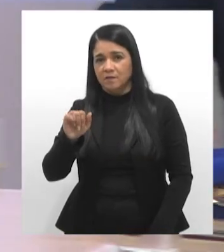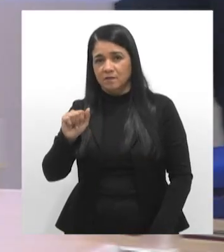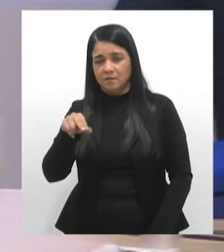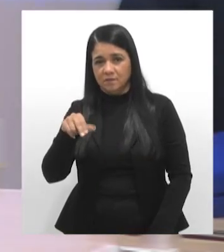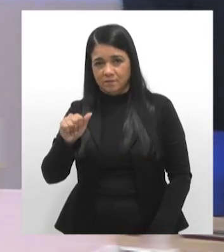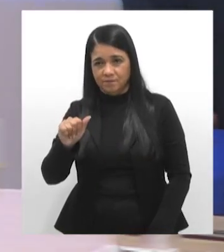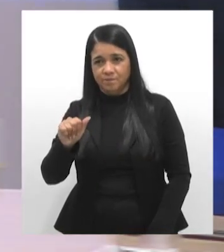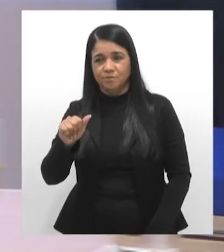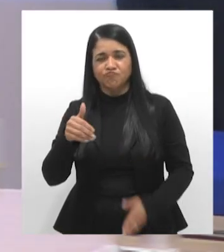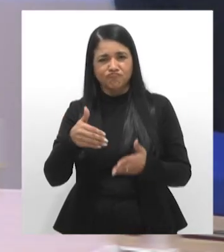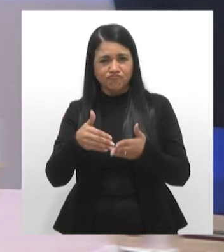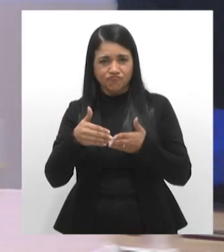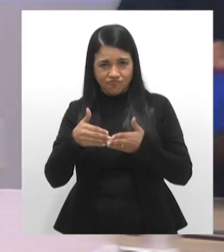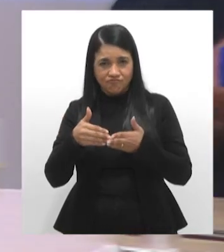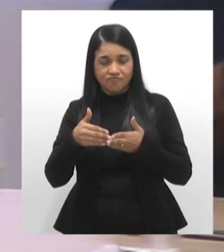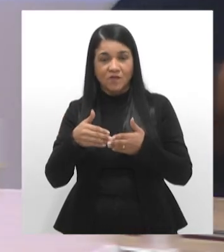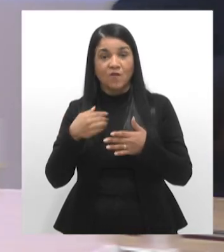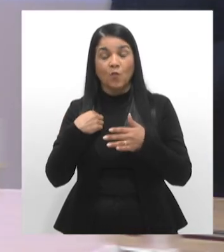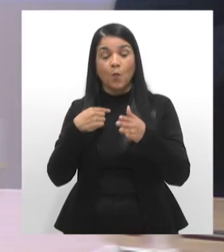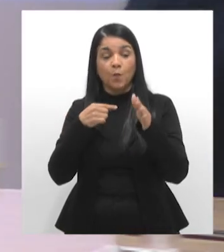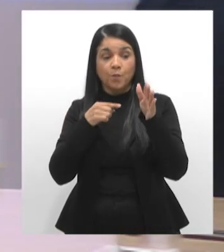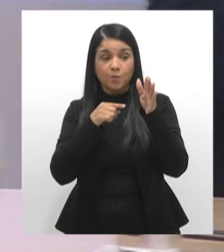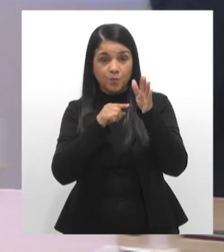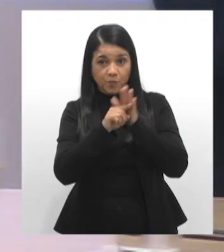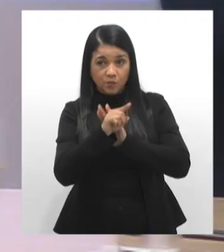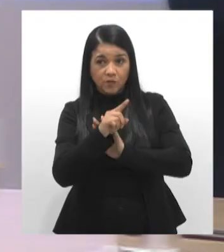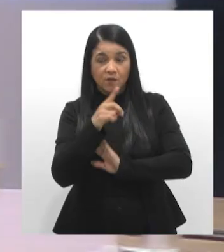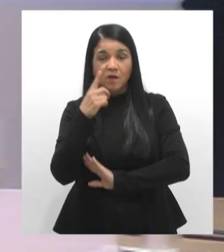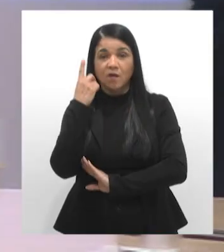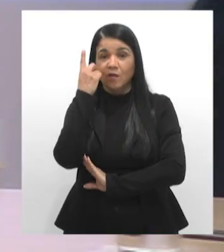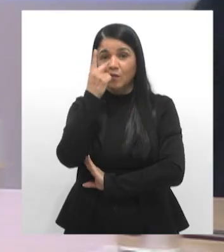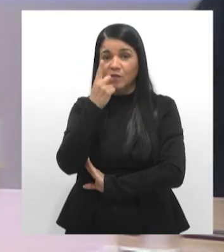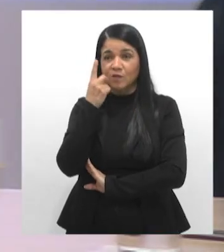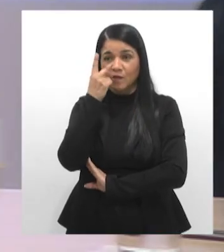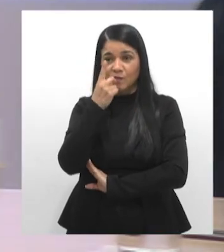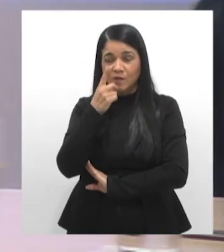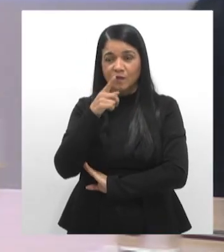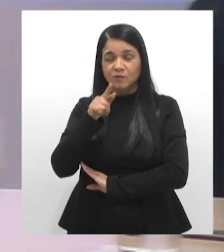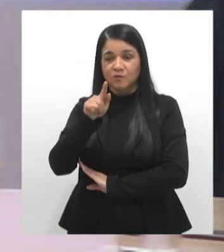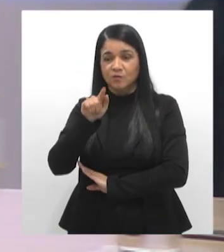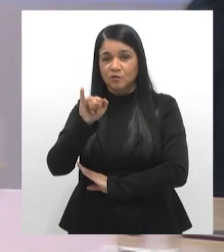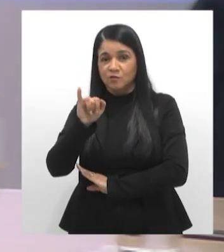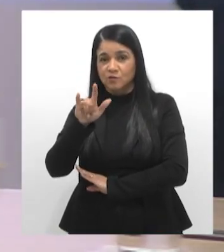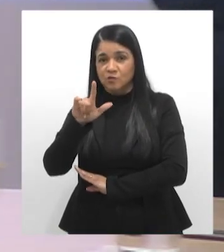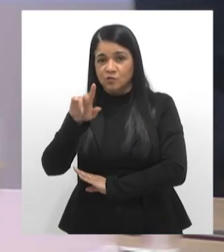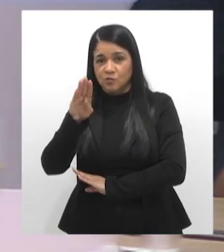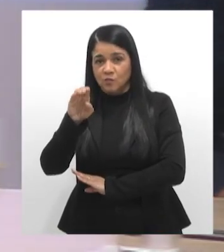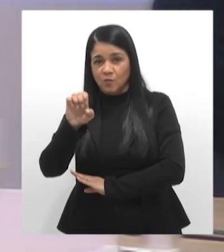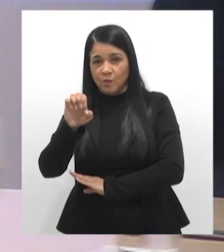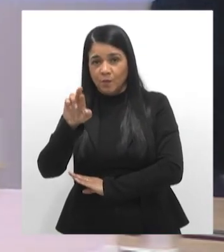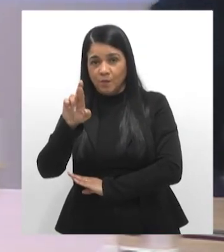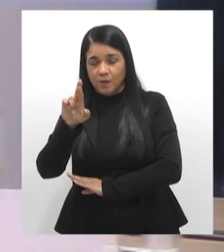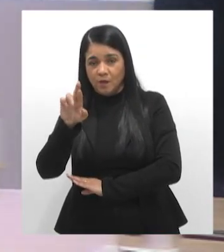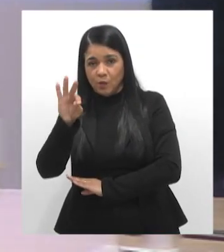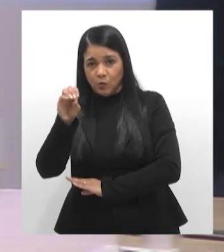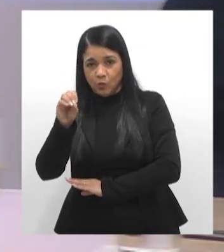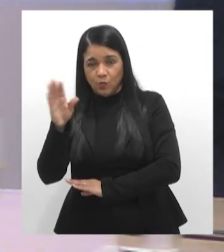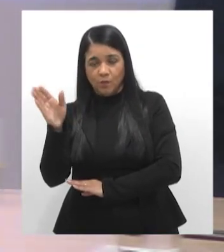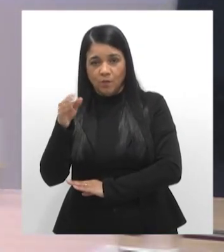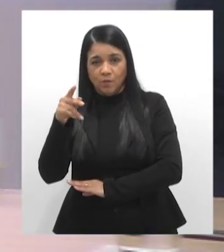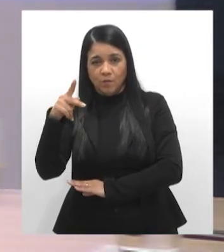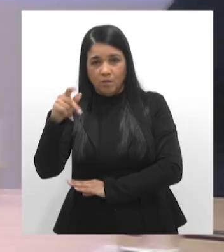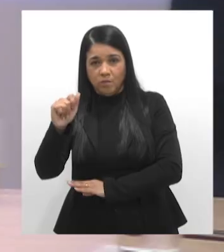Eu vou perguntar ao deputado Gilberto Palmares se quer fazer uma